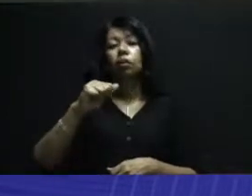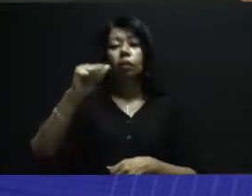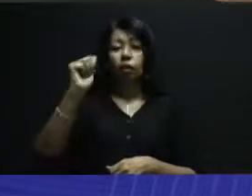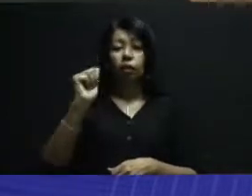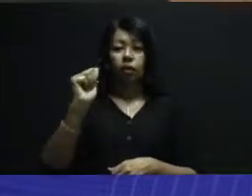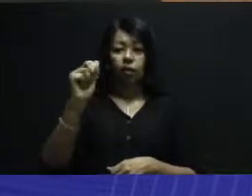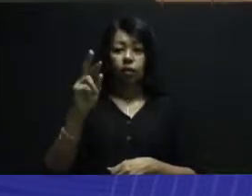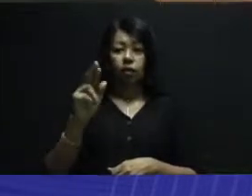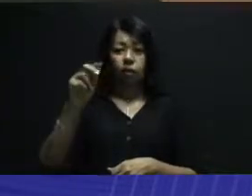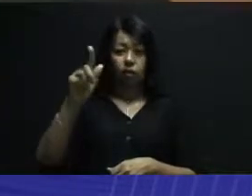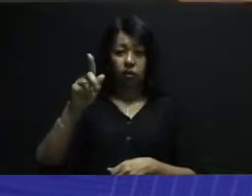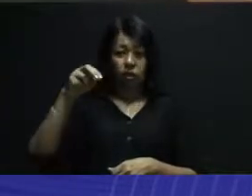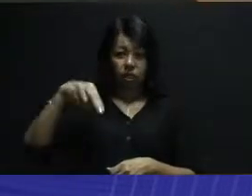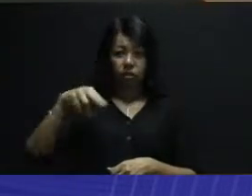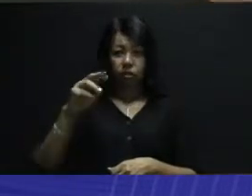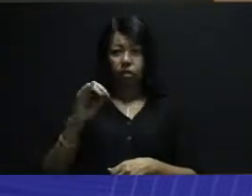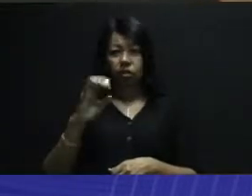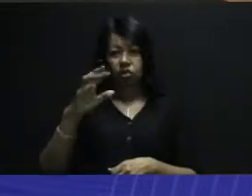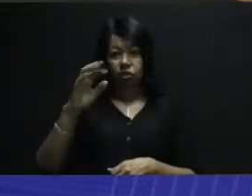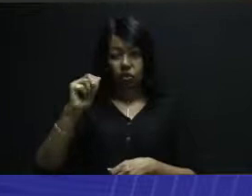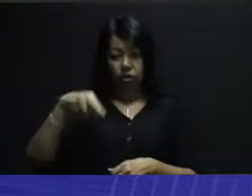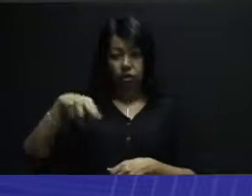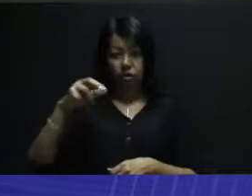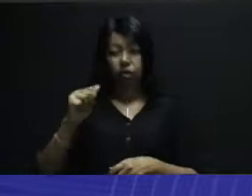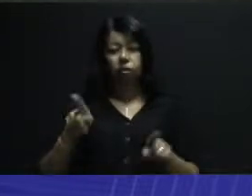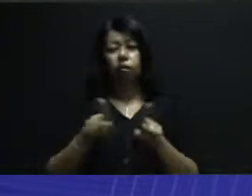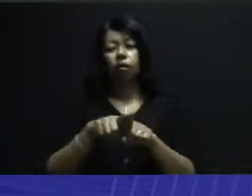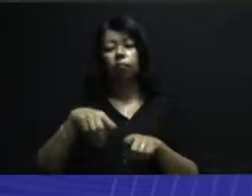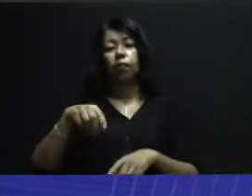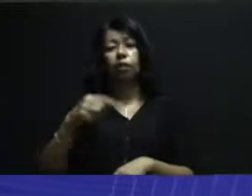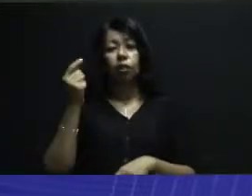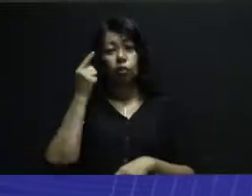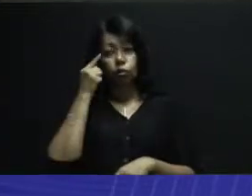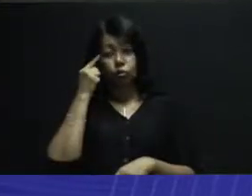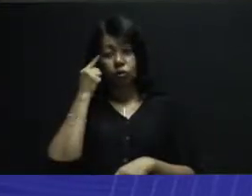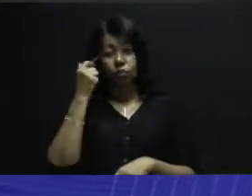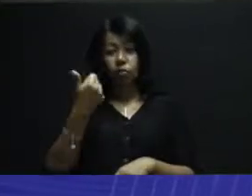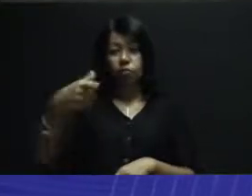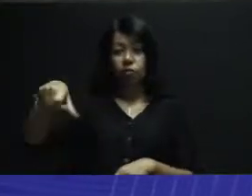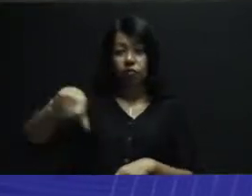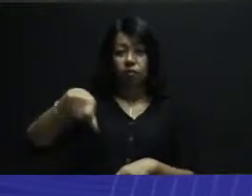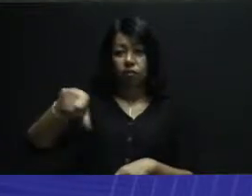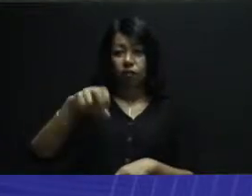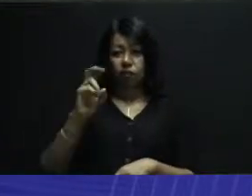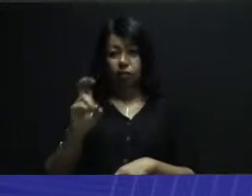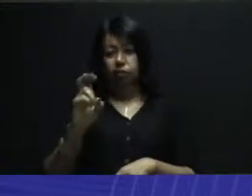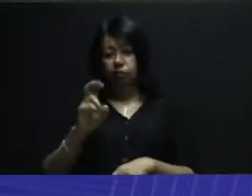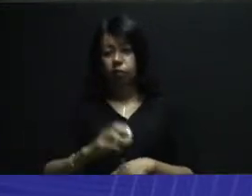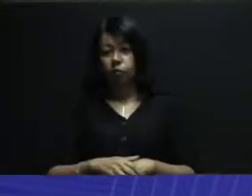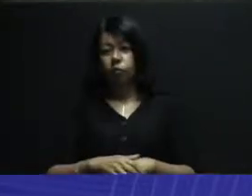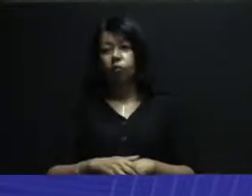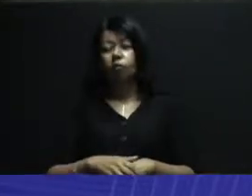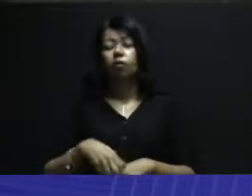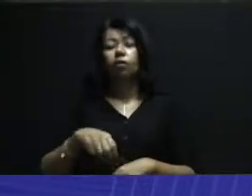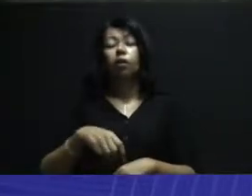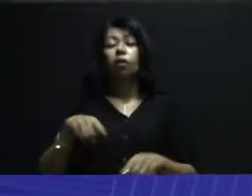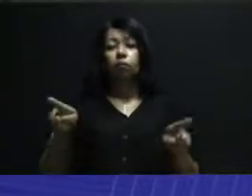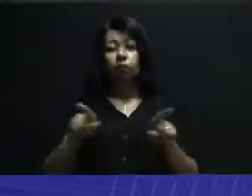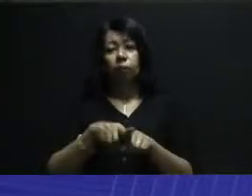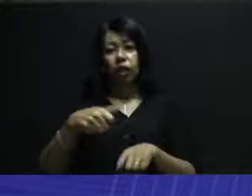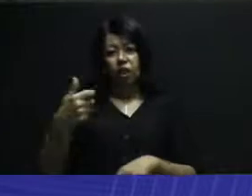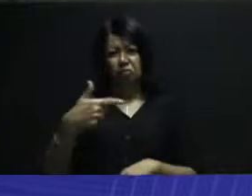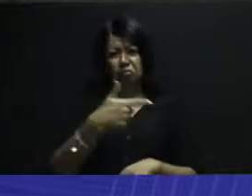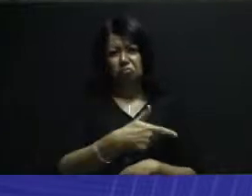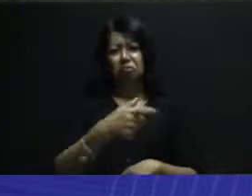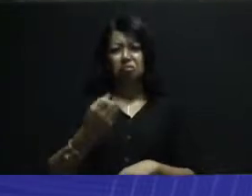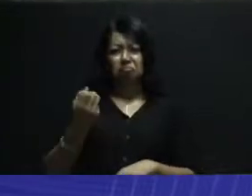e um quinto lugar na Universidade do Japão em 1995. O judoca é 12